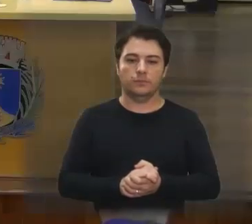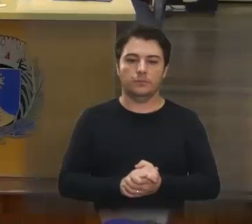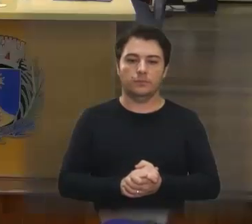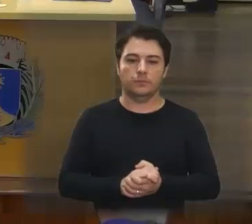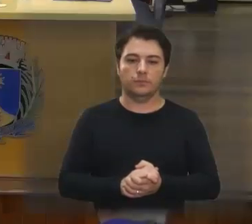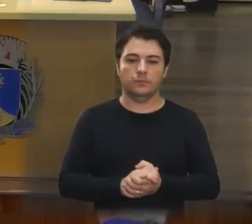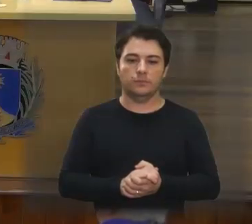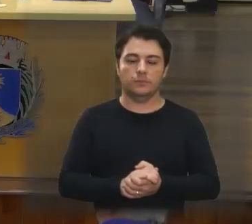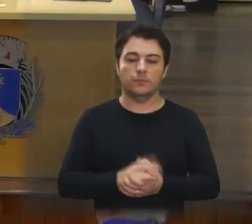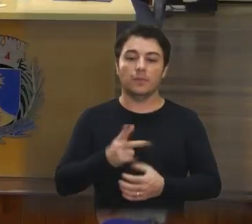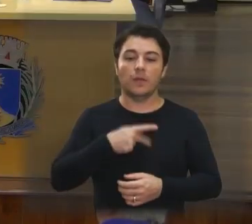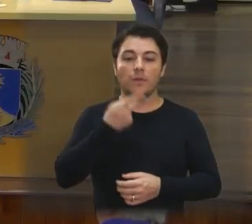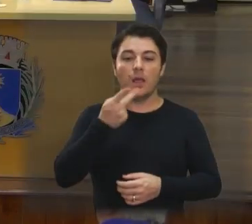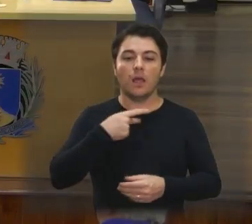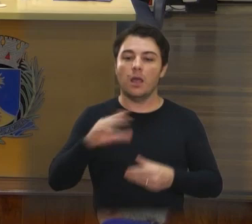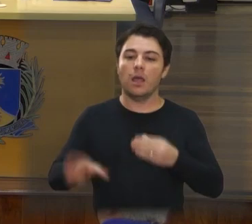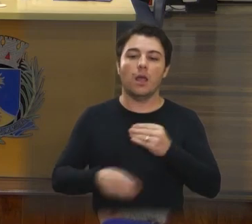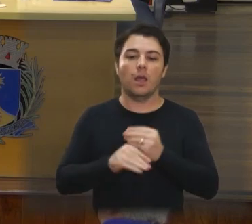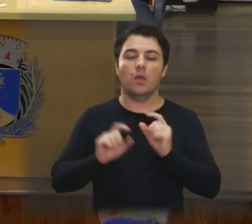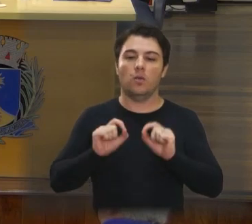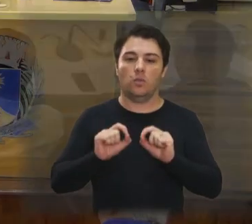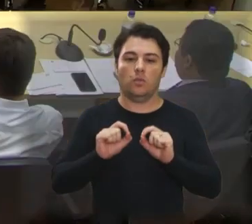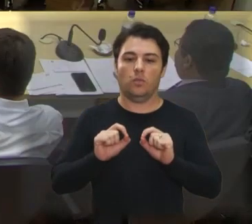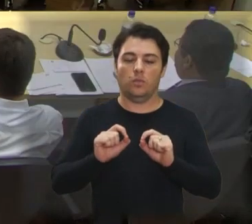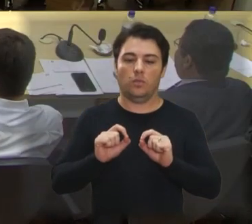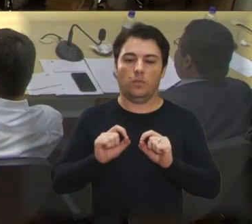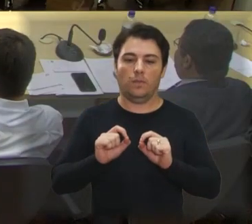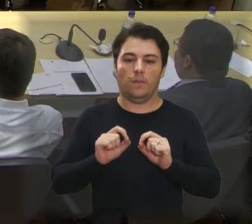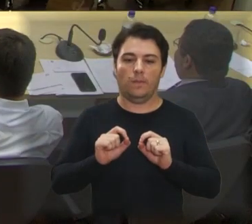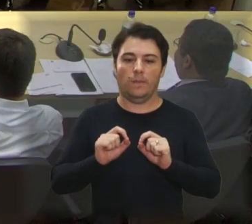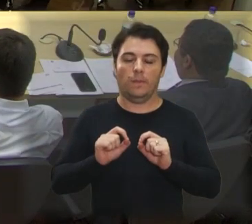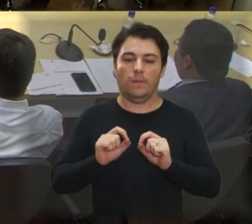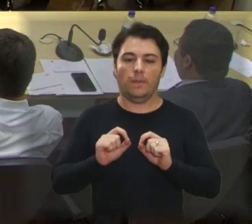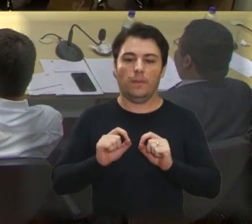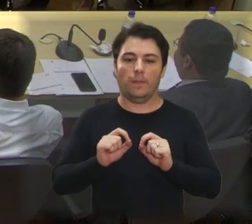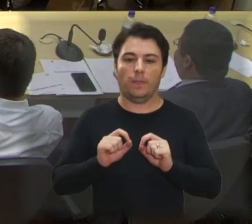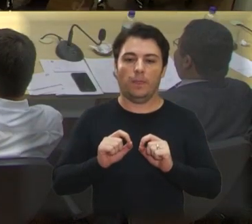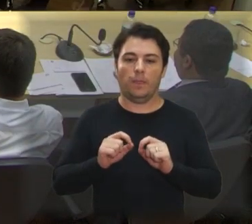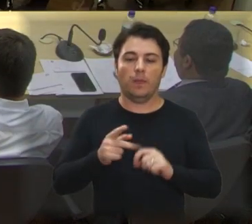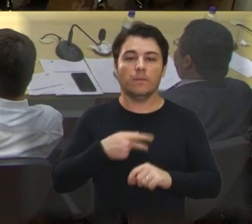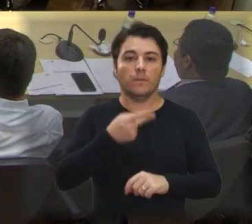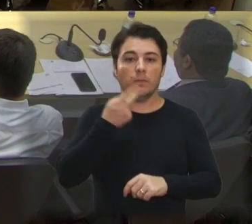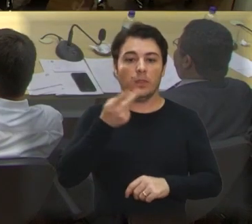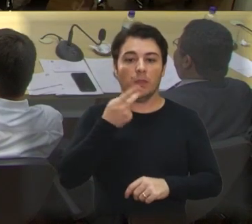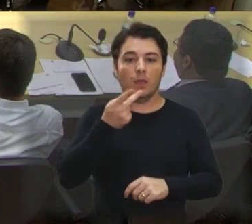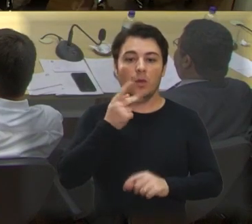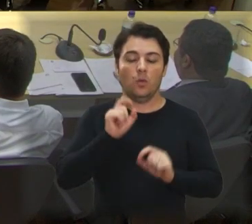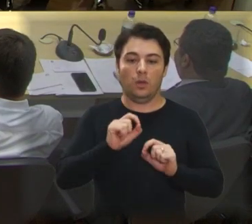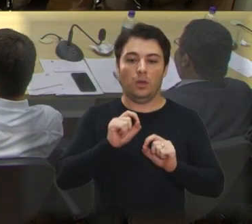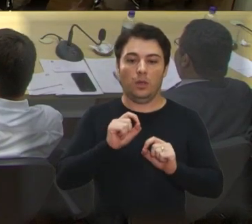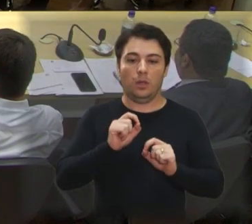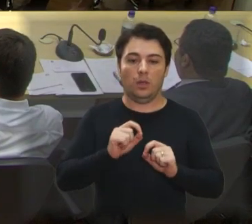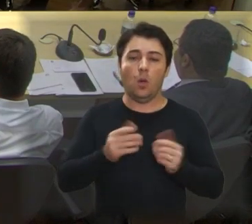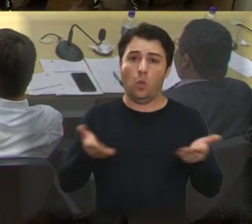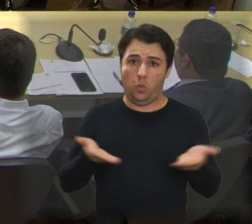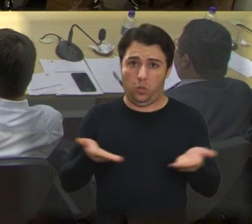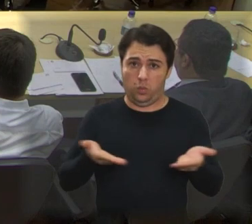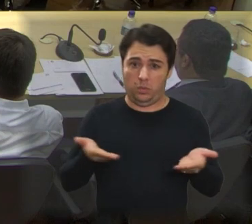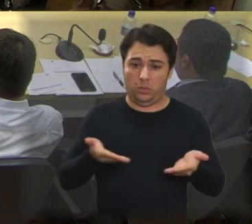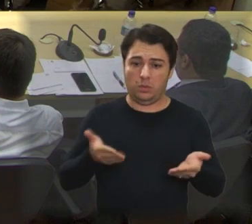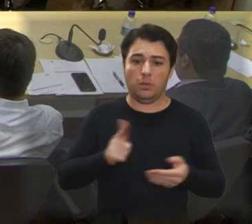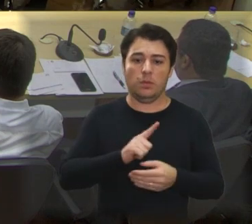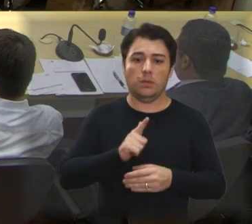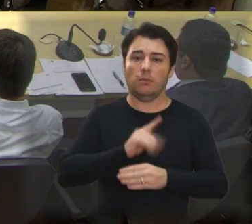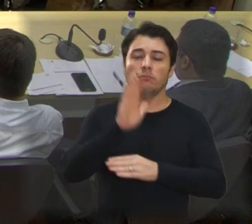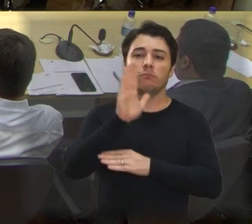faço são uma vendo que eu queria até quem sabe fazer um um pouco em causa do dai agora né esse física de hoje